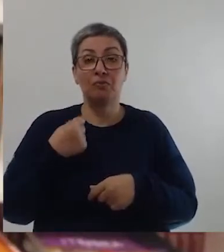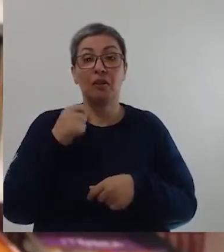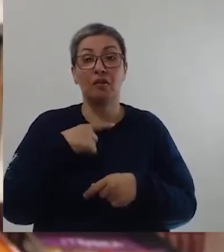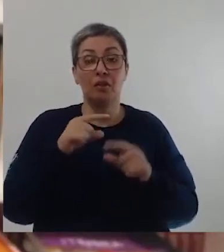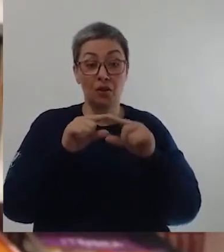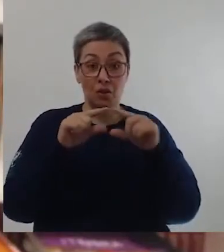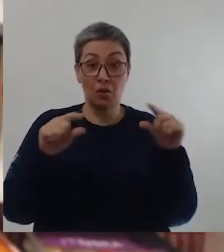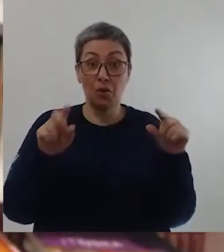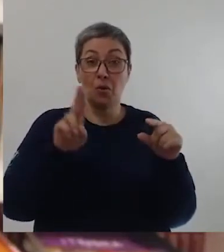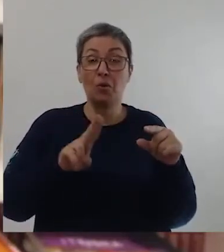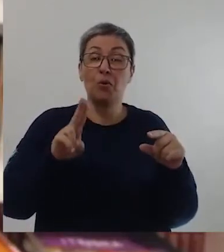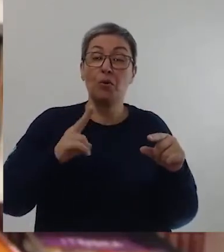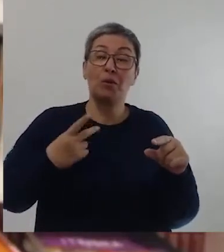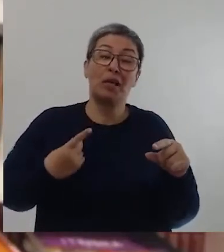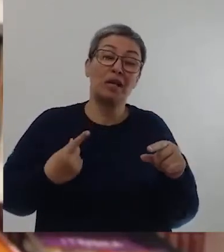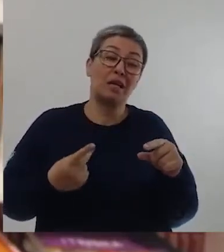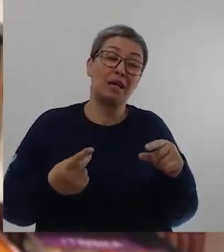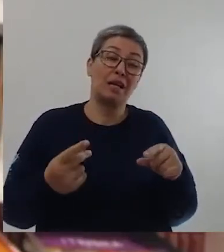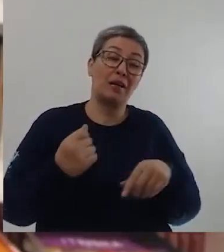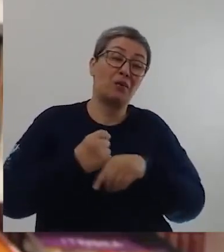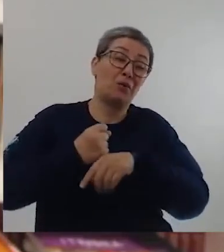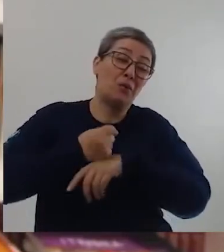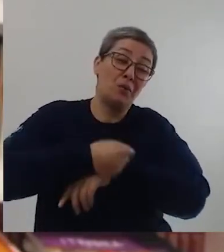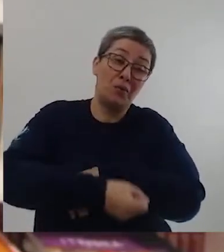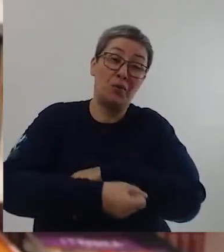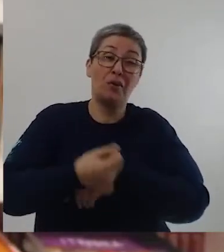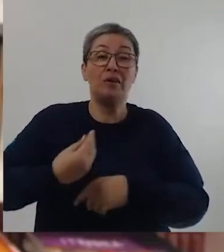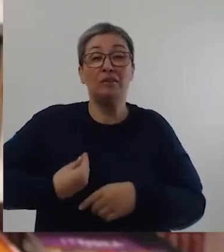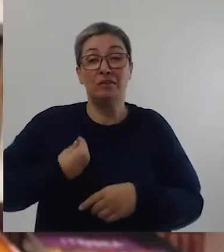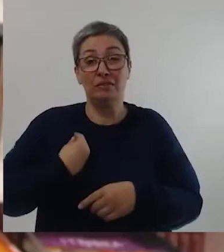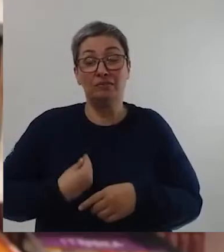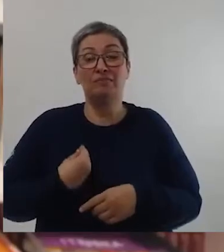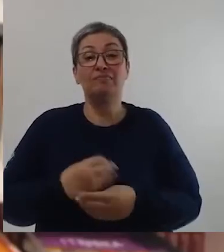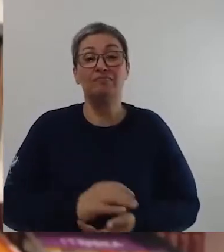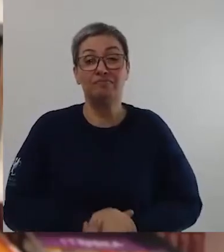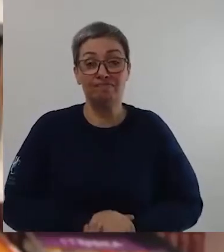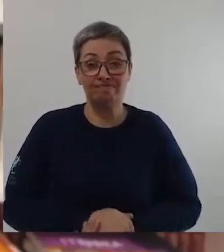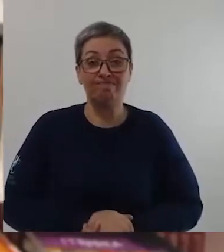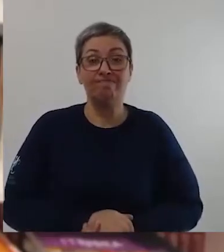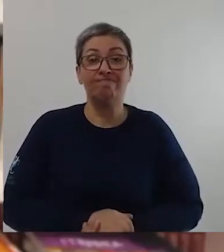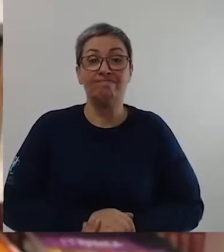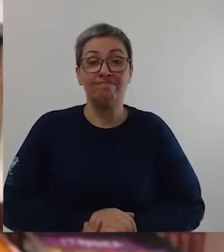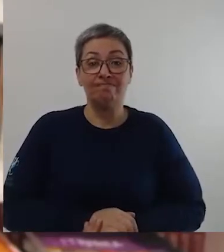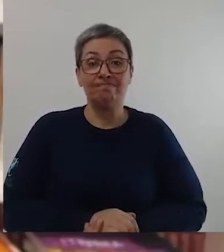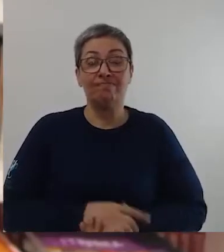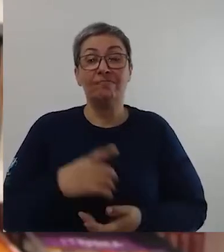né que você vai usar para o resto da sua vida